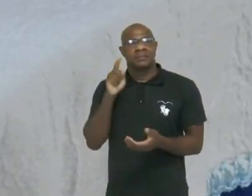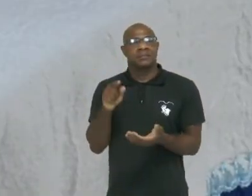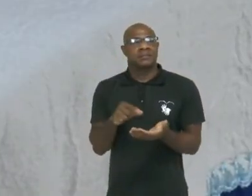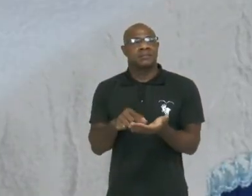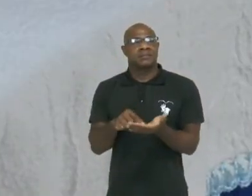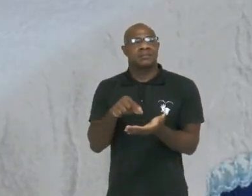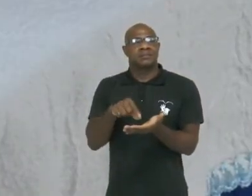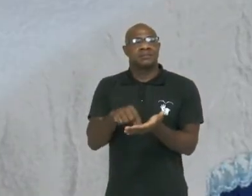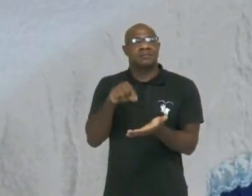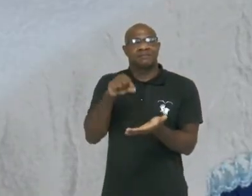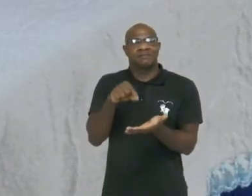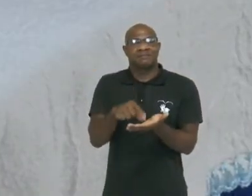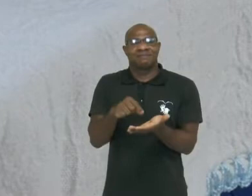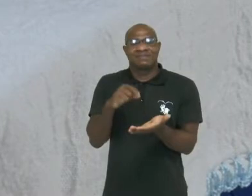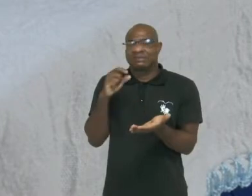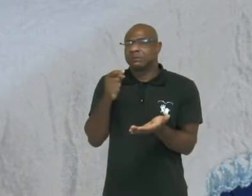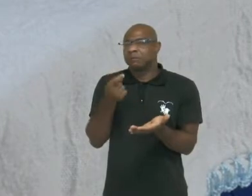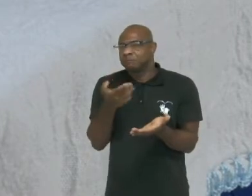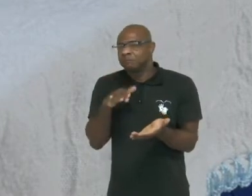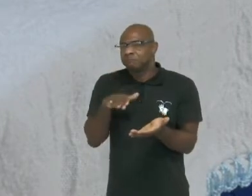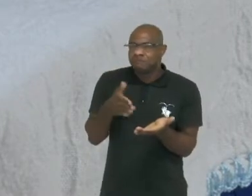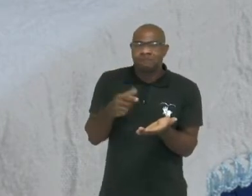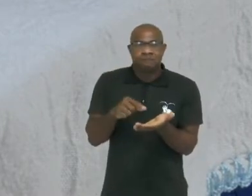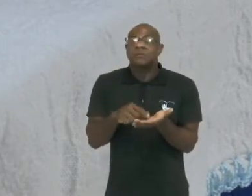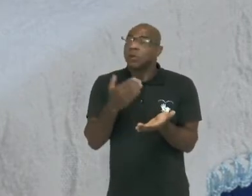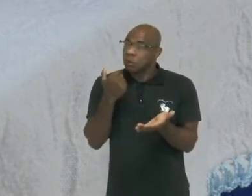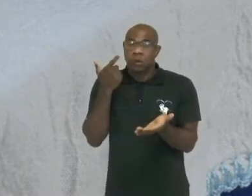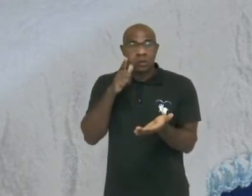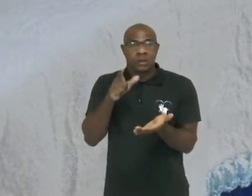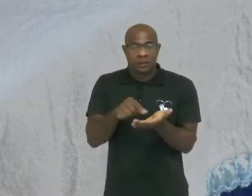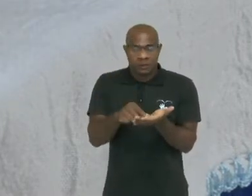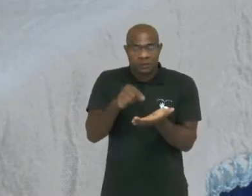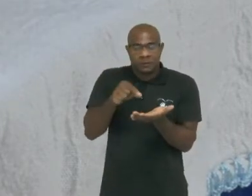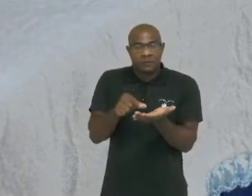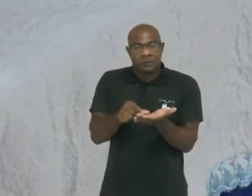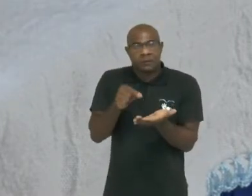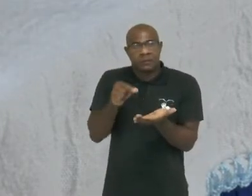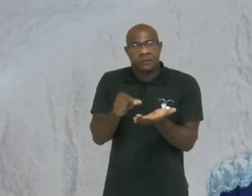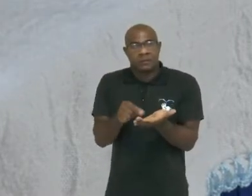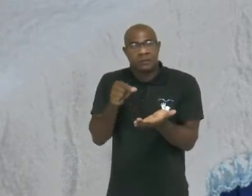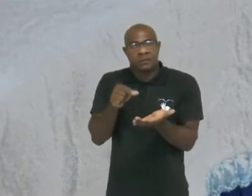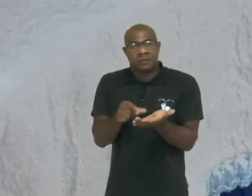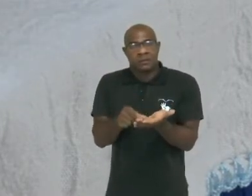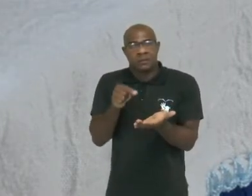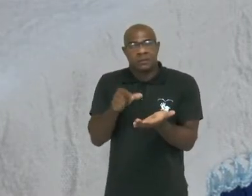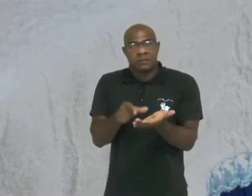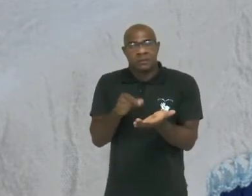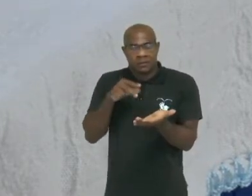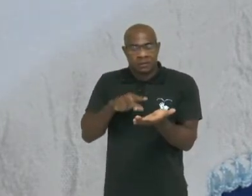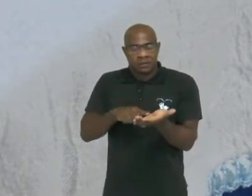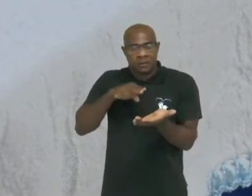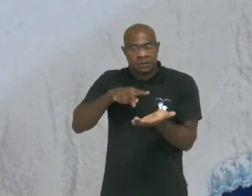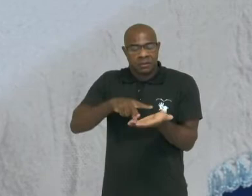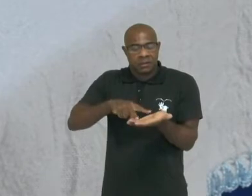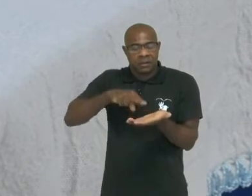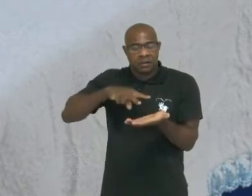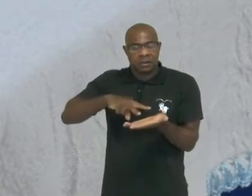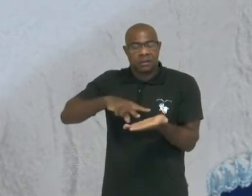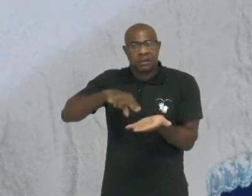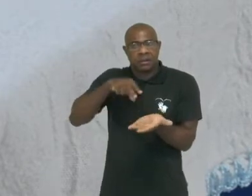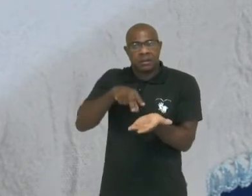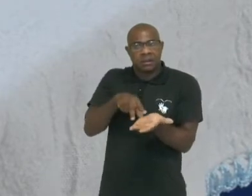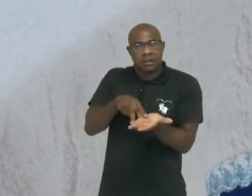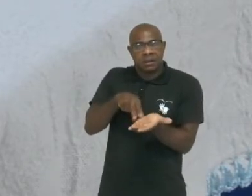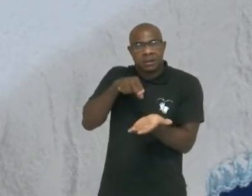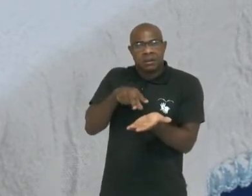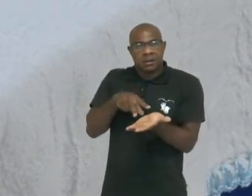gente consegue, né? A ave vai conseguir se alimentar com esse bico para esse tipo de alimentação. Com muita dificuldade. Mas vamos